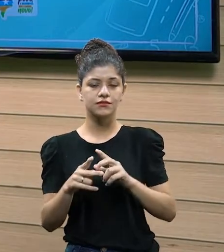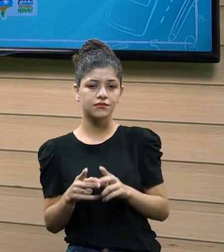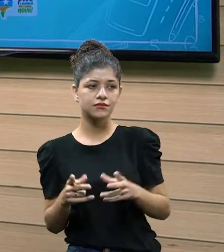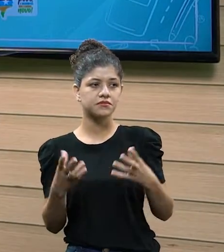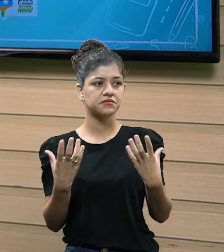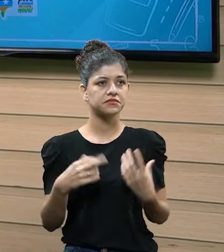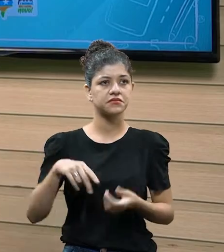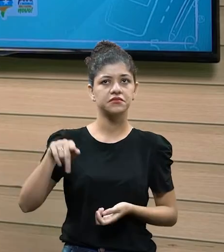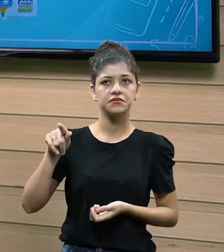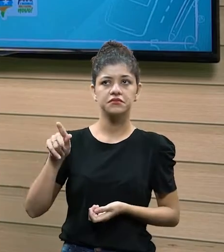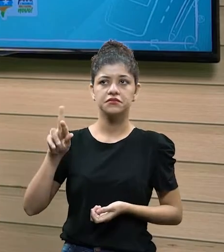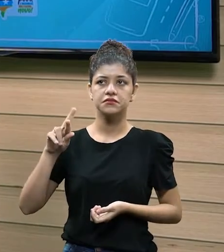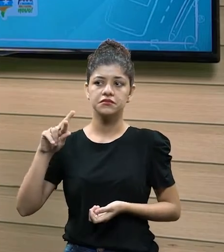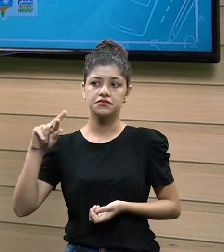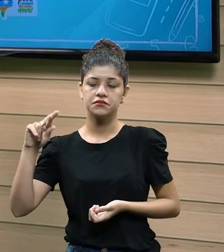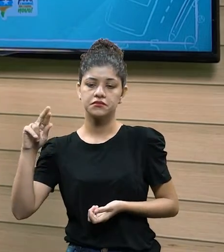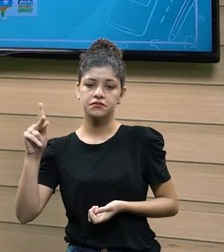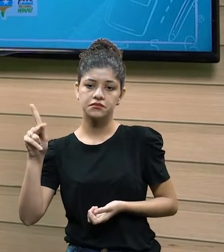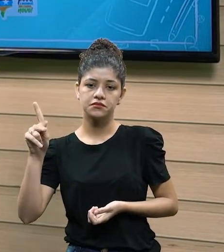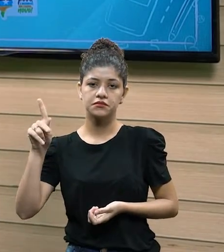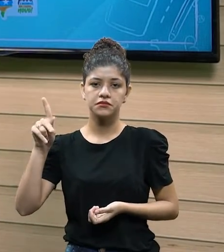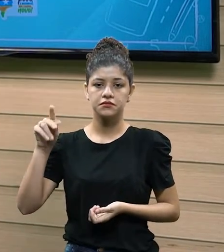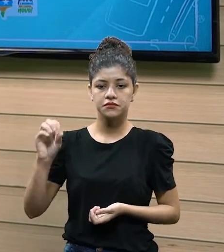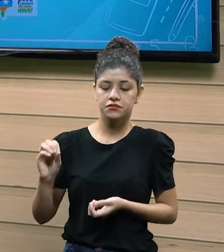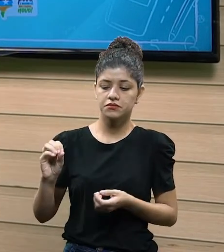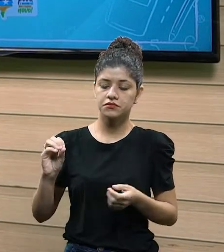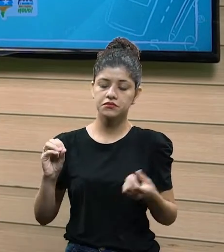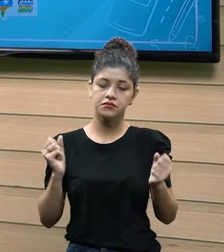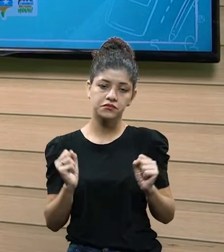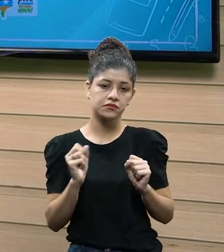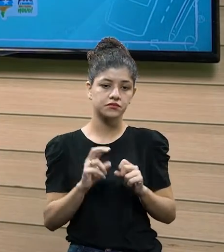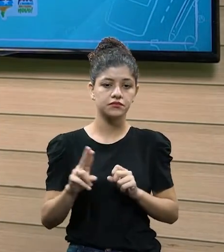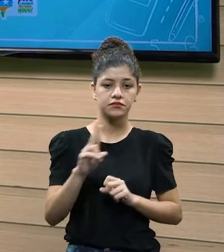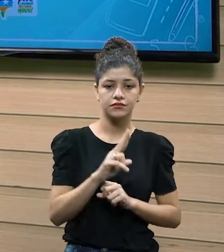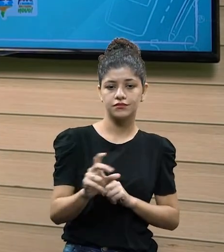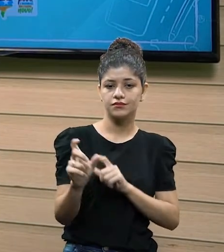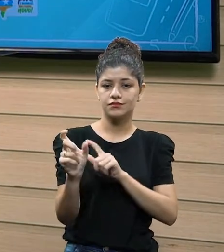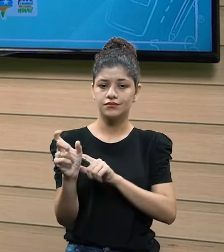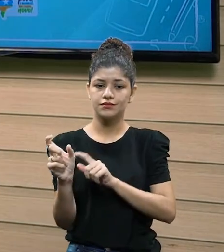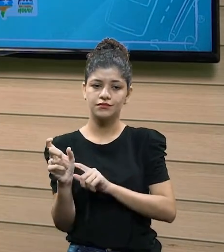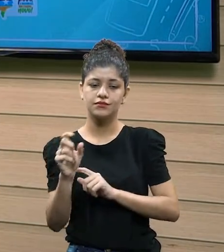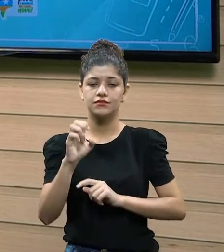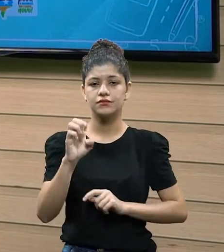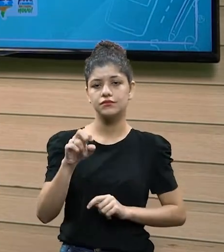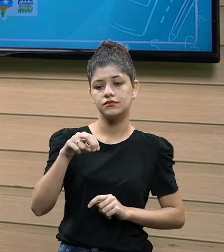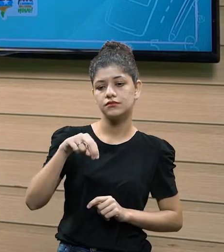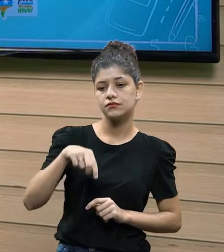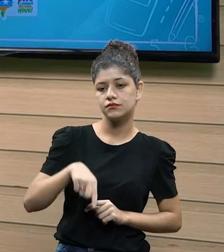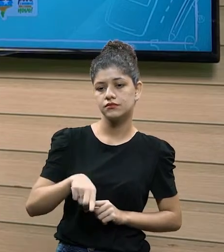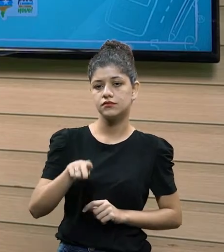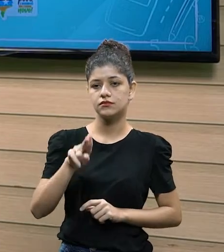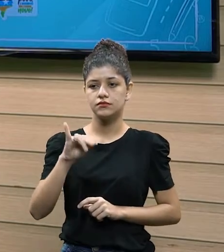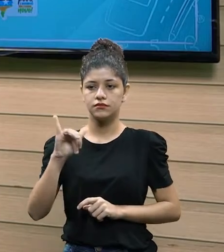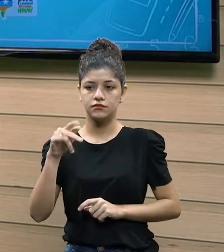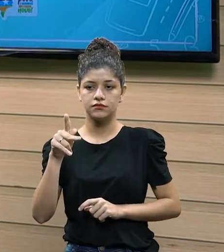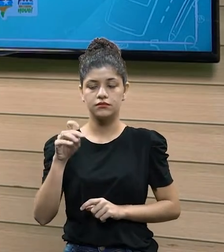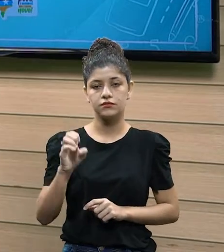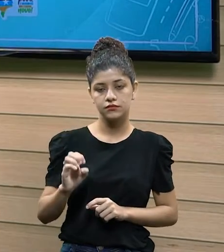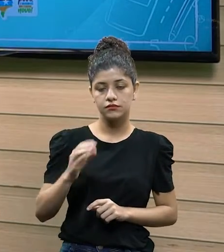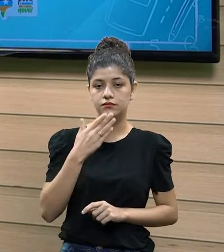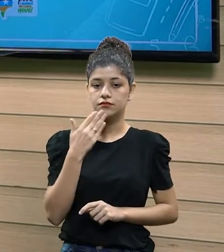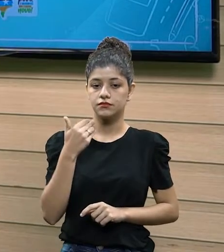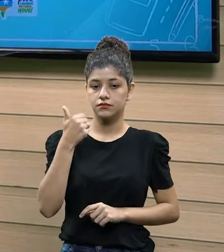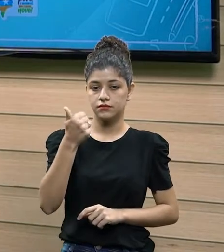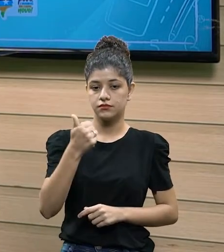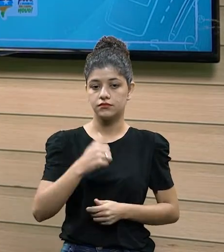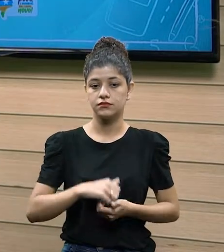usar? Na prática talvez seja a mesma coisa, mas na questão da nomenclatura, a palavra equipe cai melhor. Lembrando, é equipe,